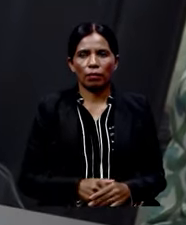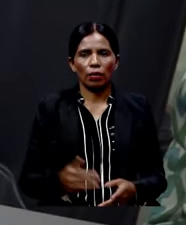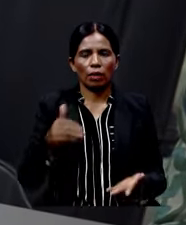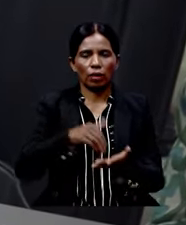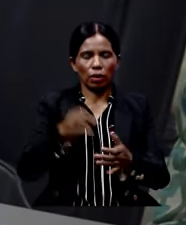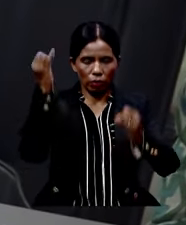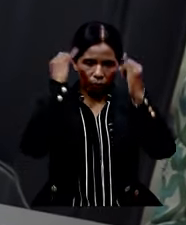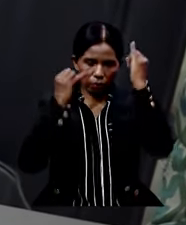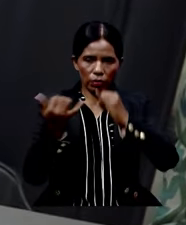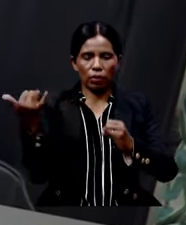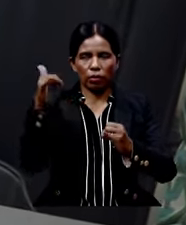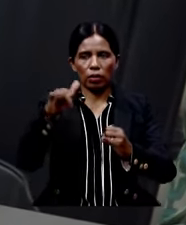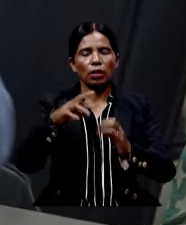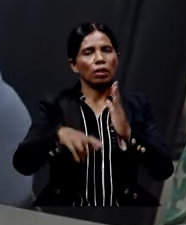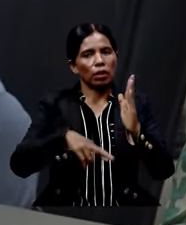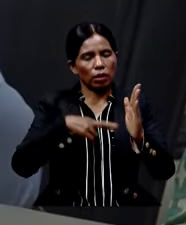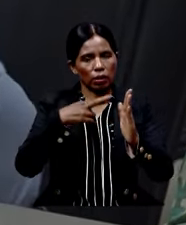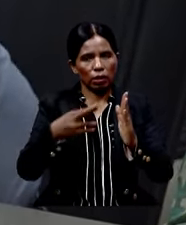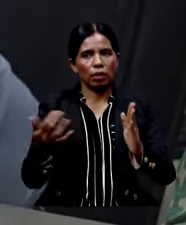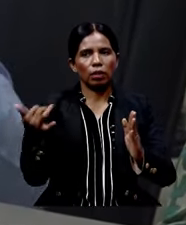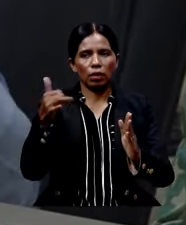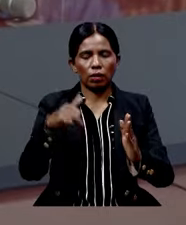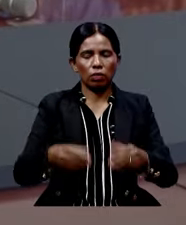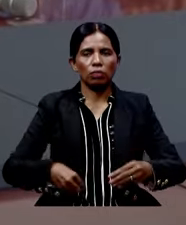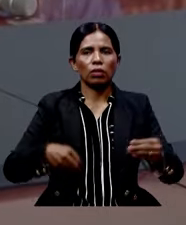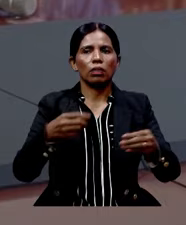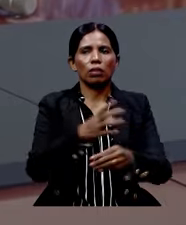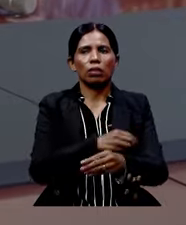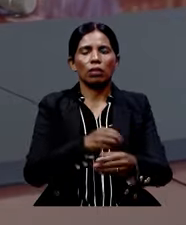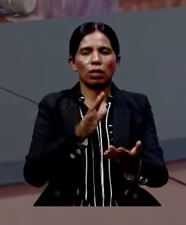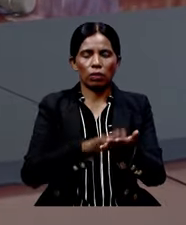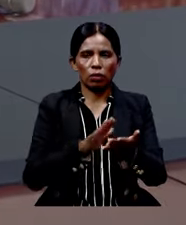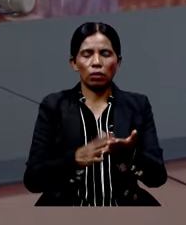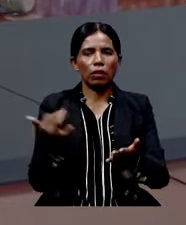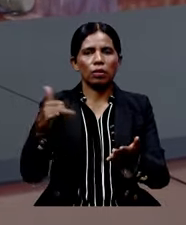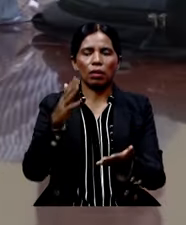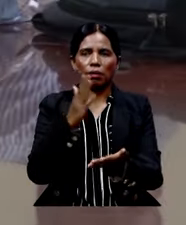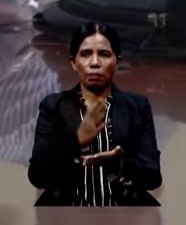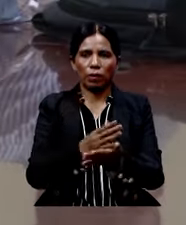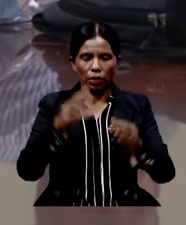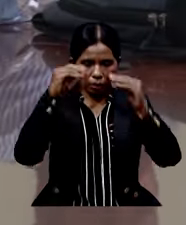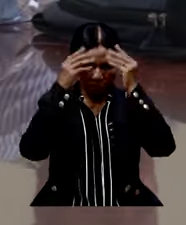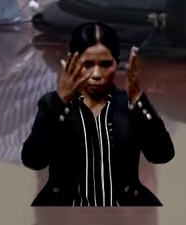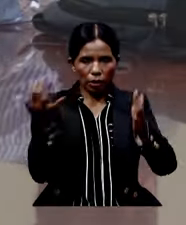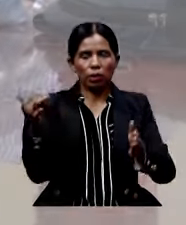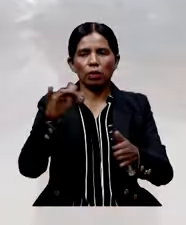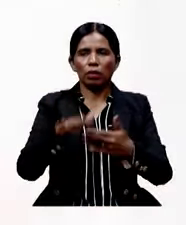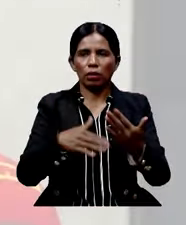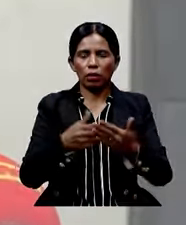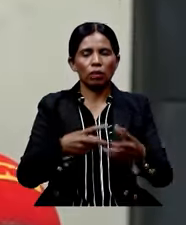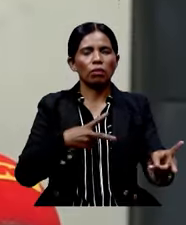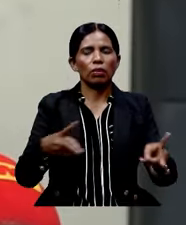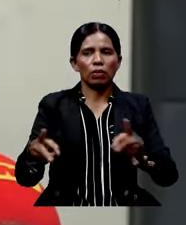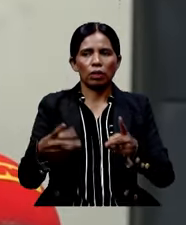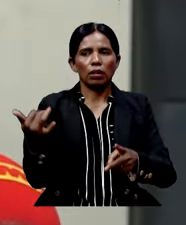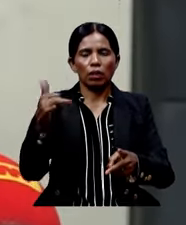informasi sira katak sirkular ne mak foi fetu hodi sekolah sira hapara profesor parsial no voluntar sira